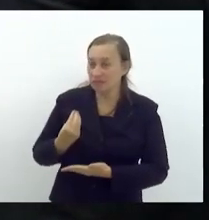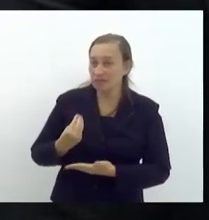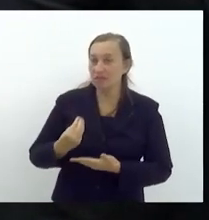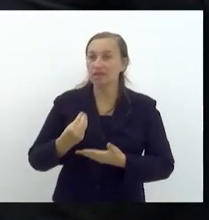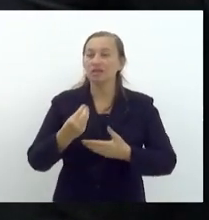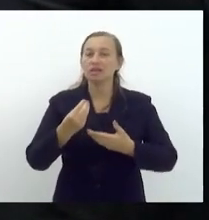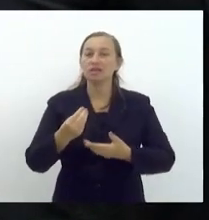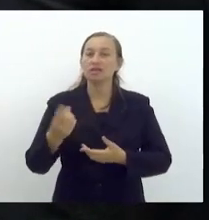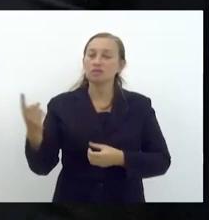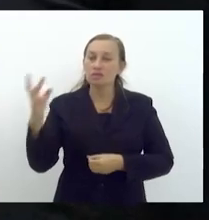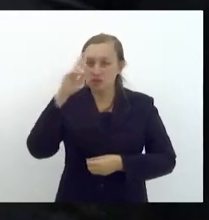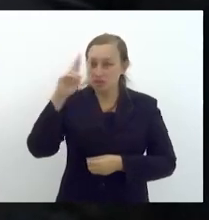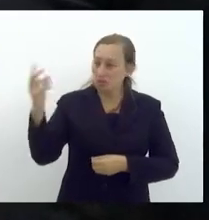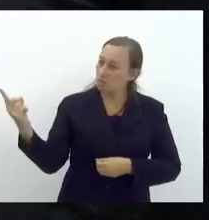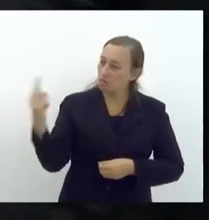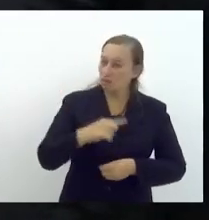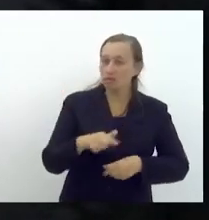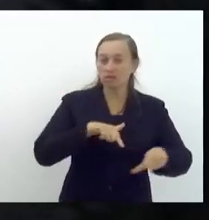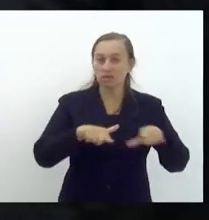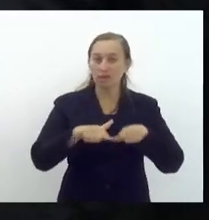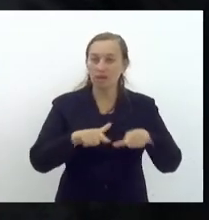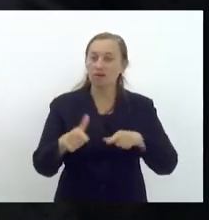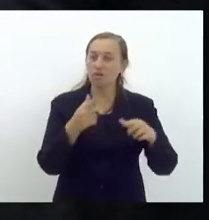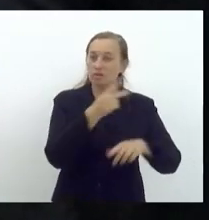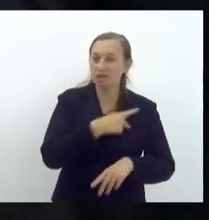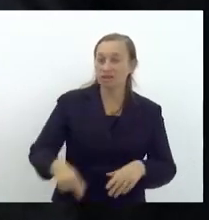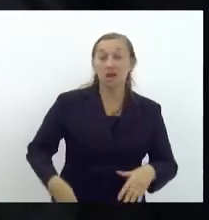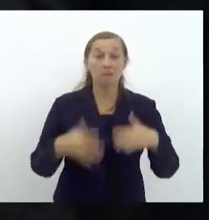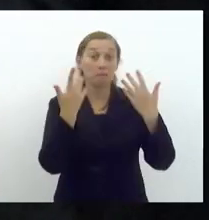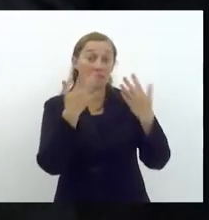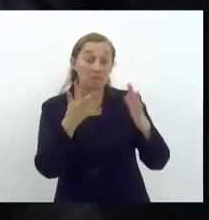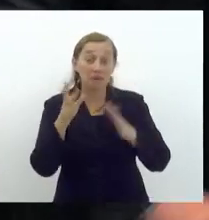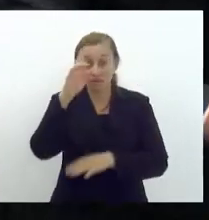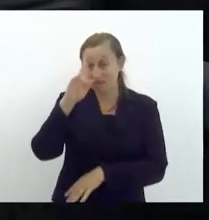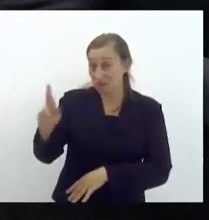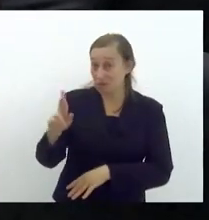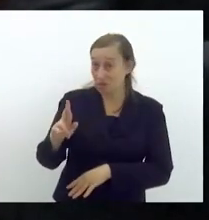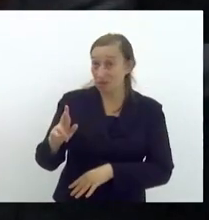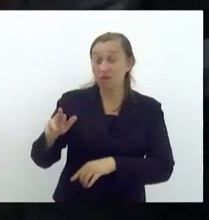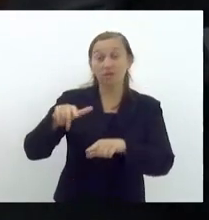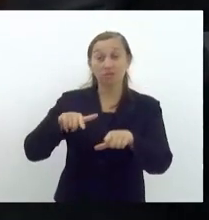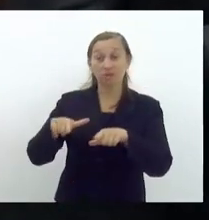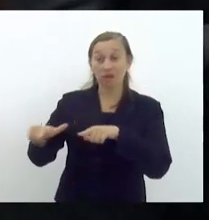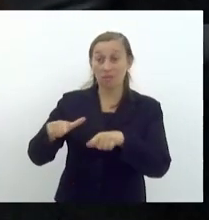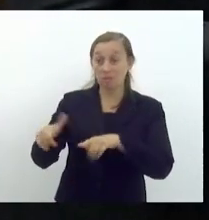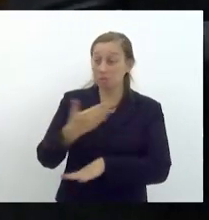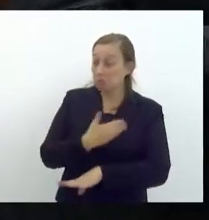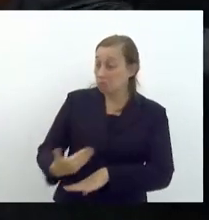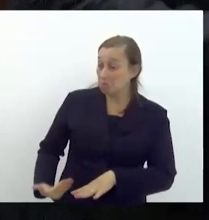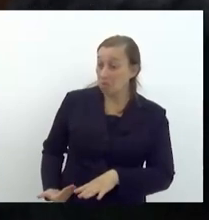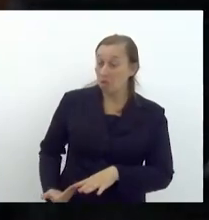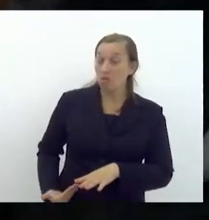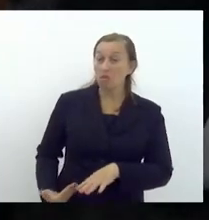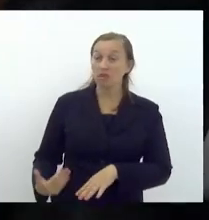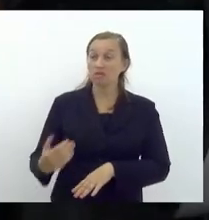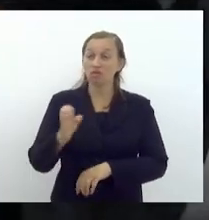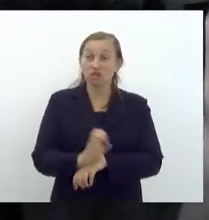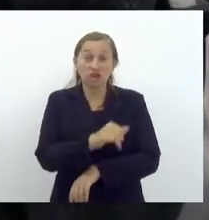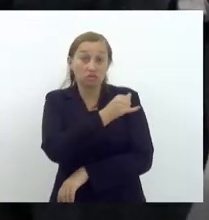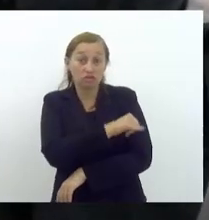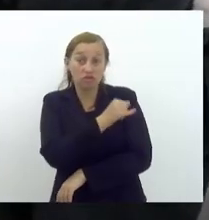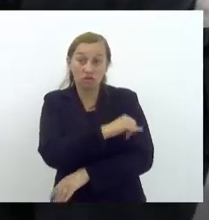nosso trabalho como presidente parabenizar o senhor que no Exercício como governador do Estado do Rio de Janeiro